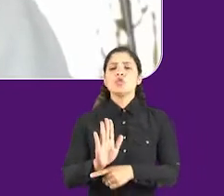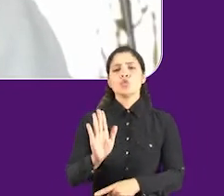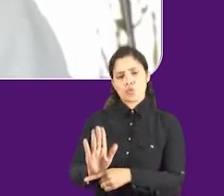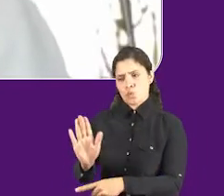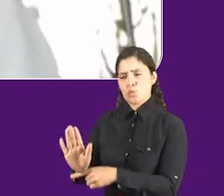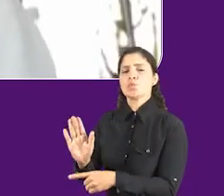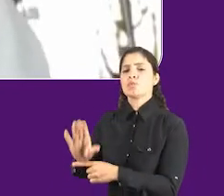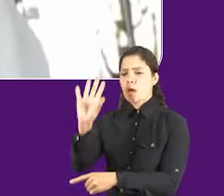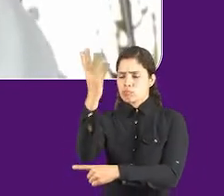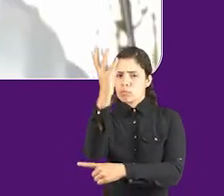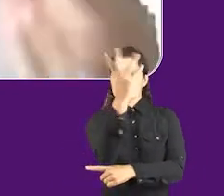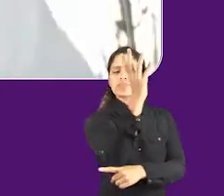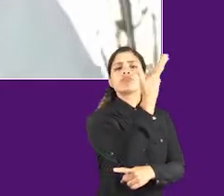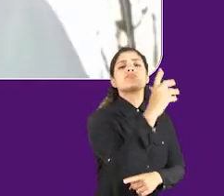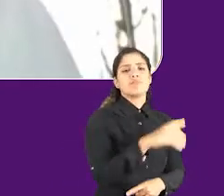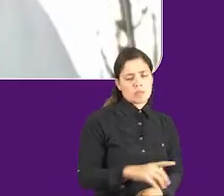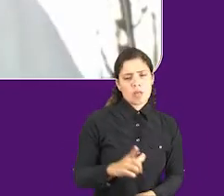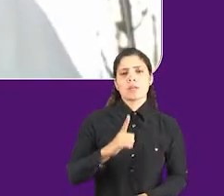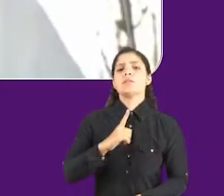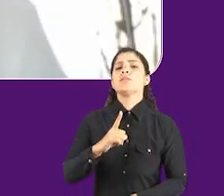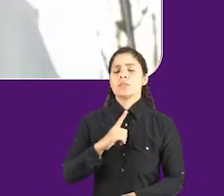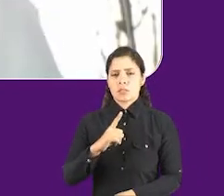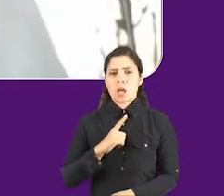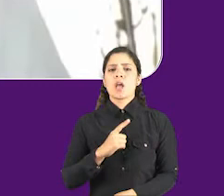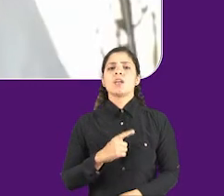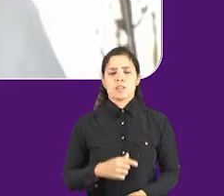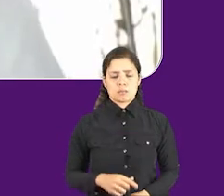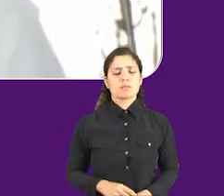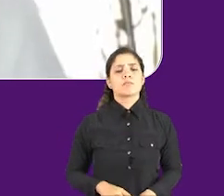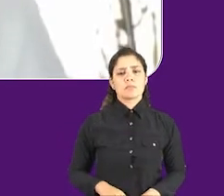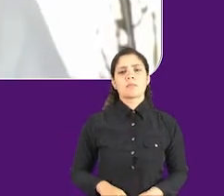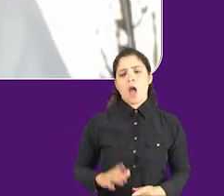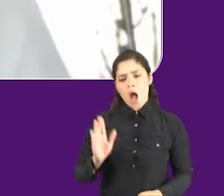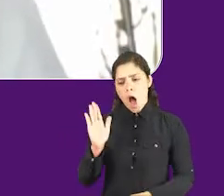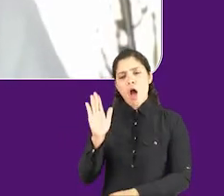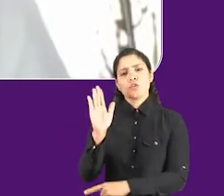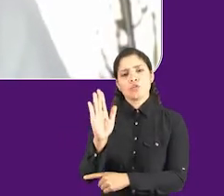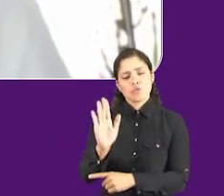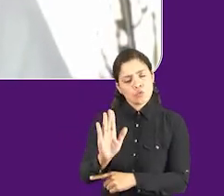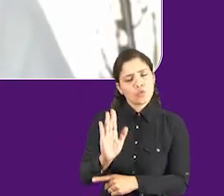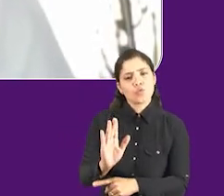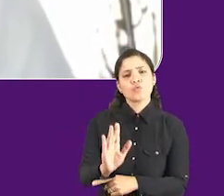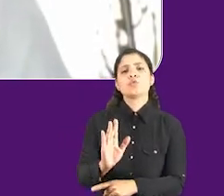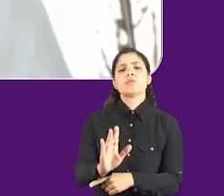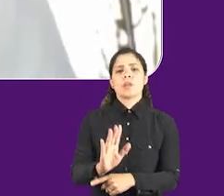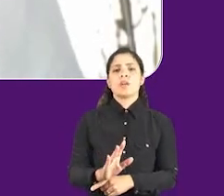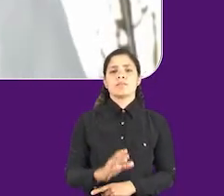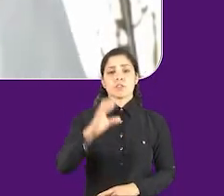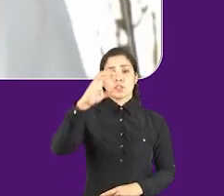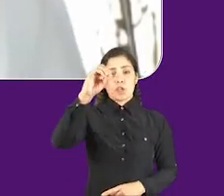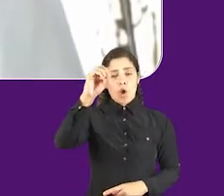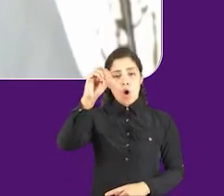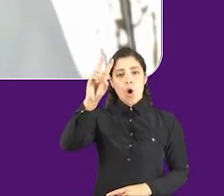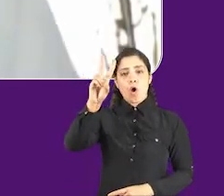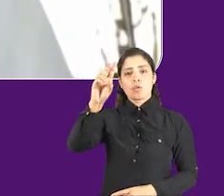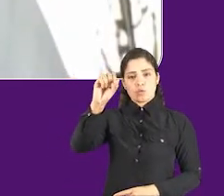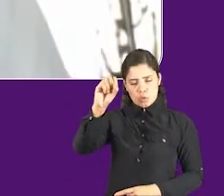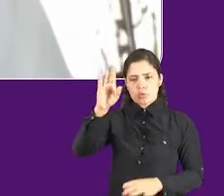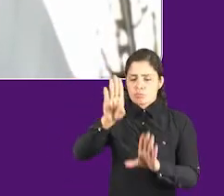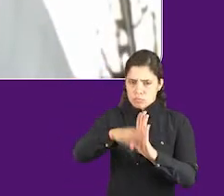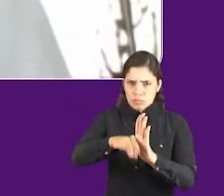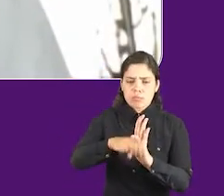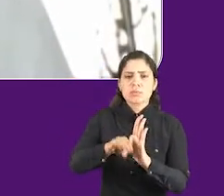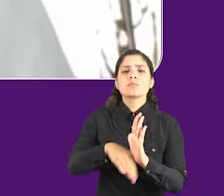redução das emissões de CO2 tipicamente o meio exemplo no e a a isolação térmica